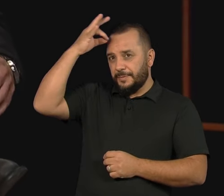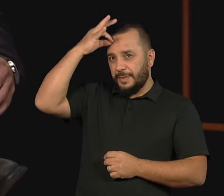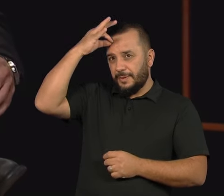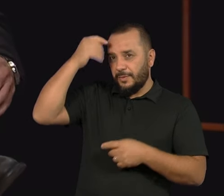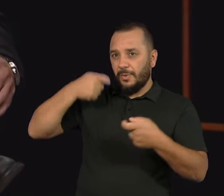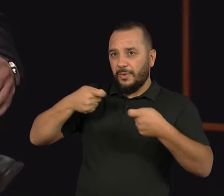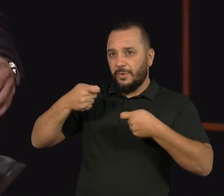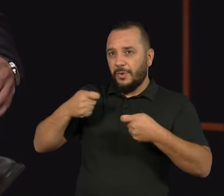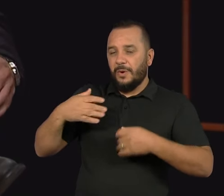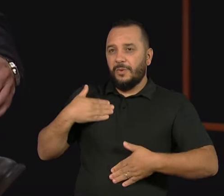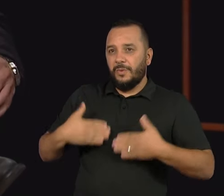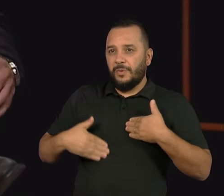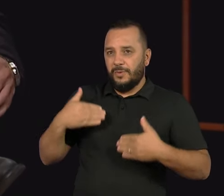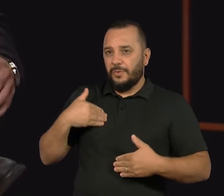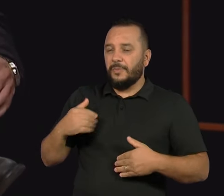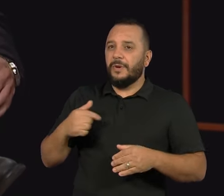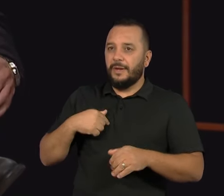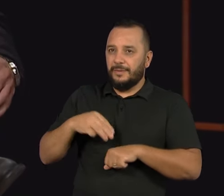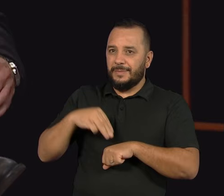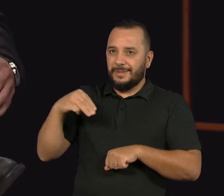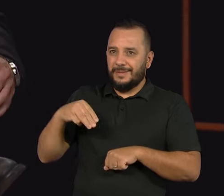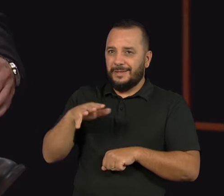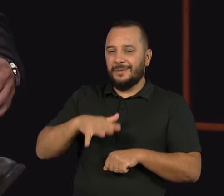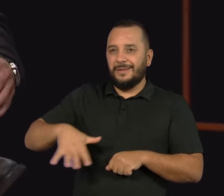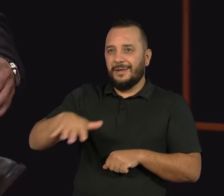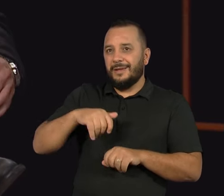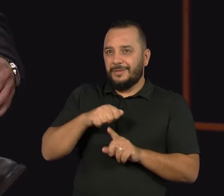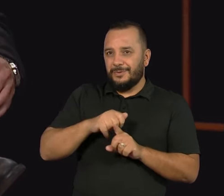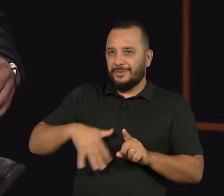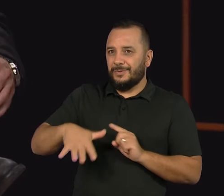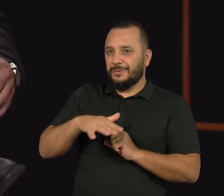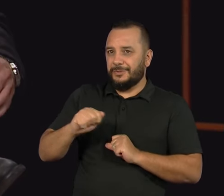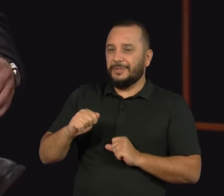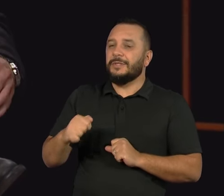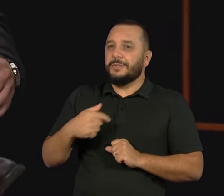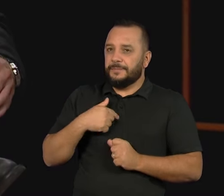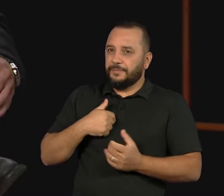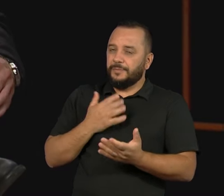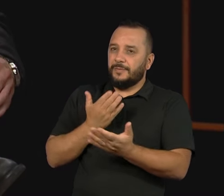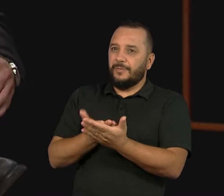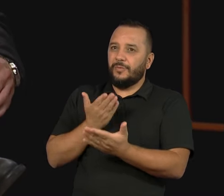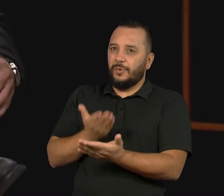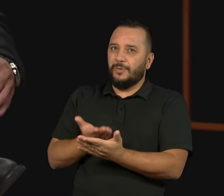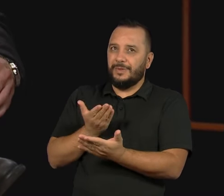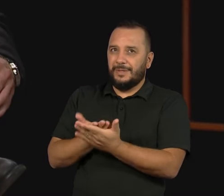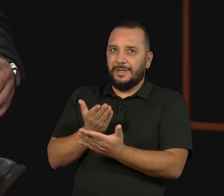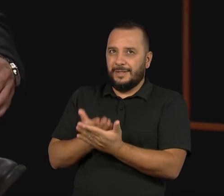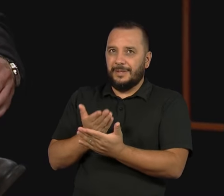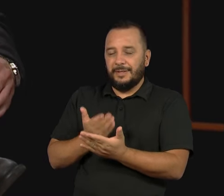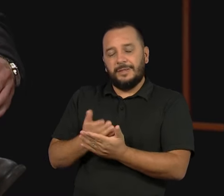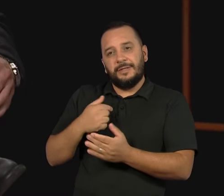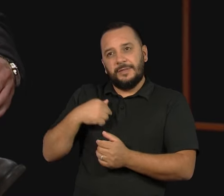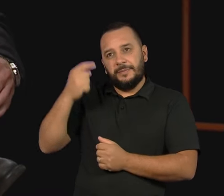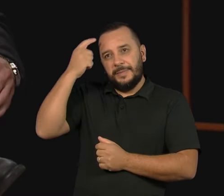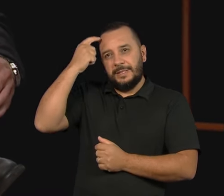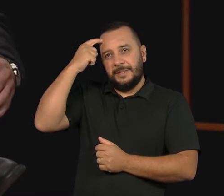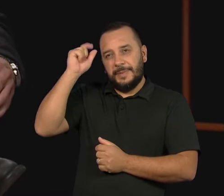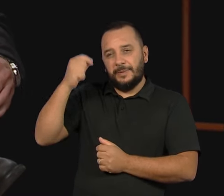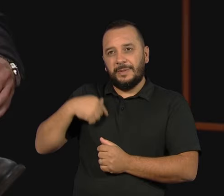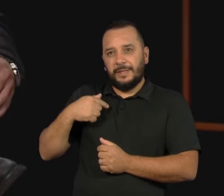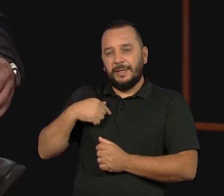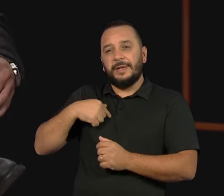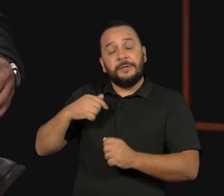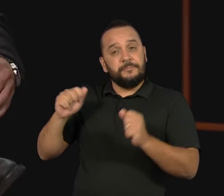E eu fiz mestrado em sociologia. E no mestrado eu estudei muito o pensamento mágico. O